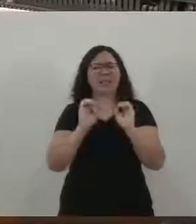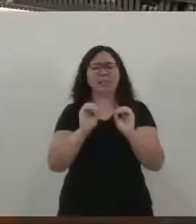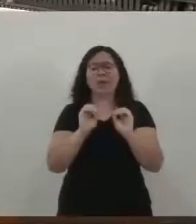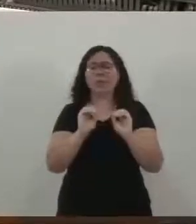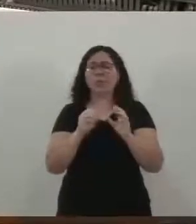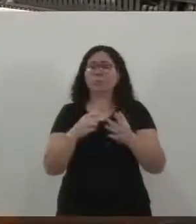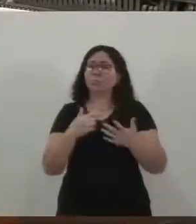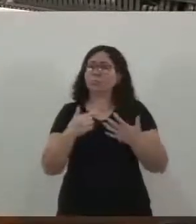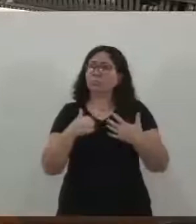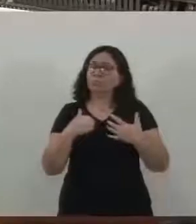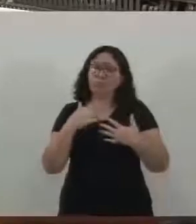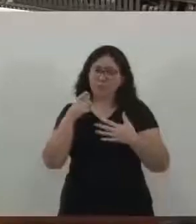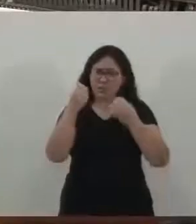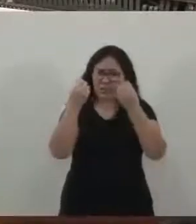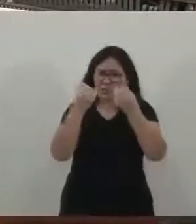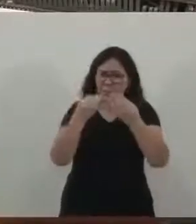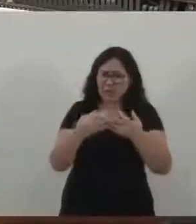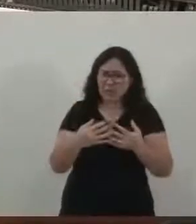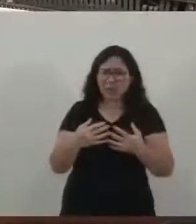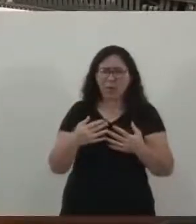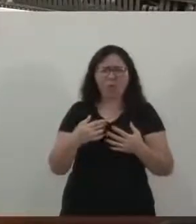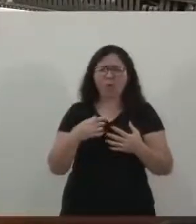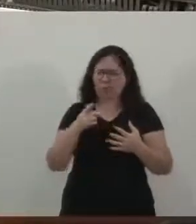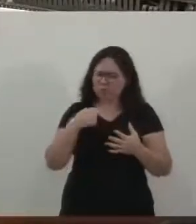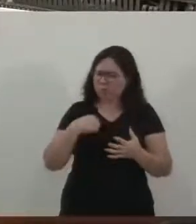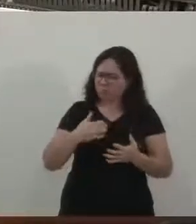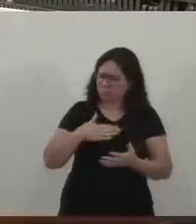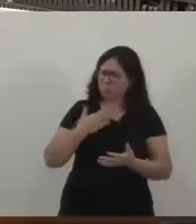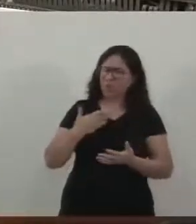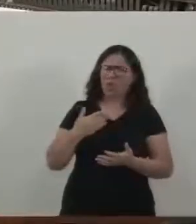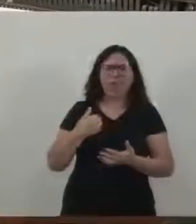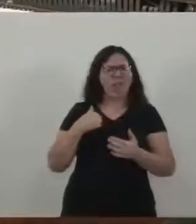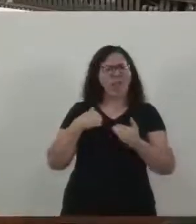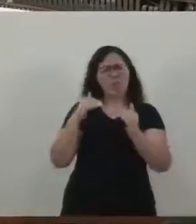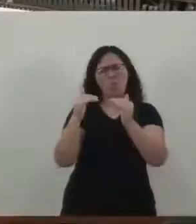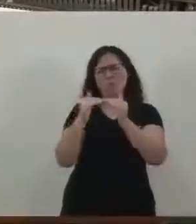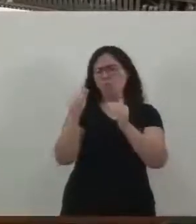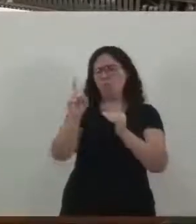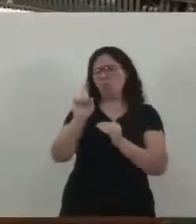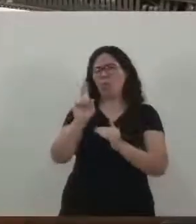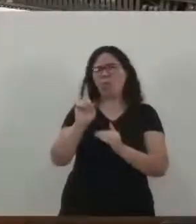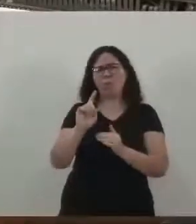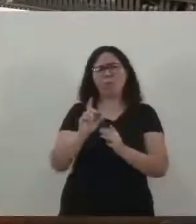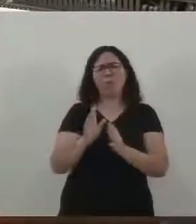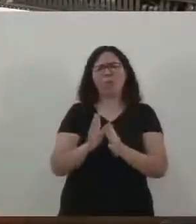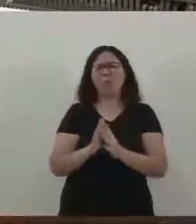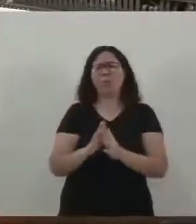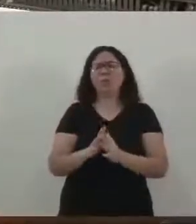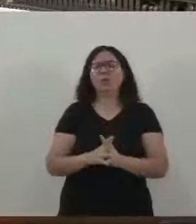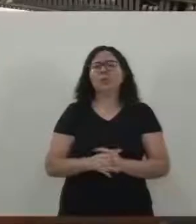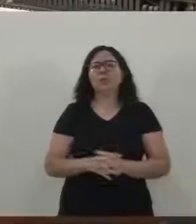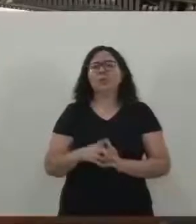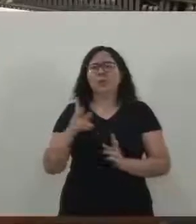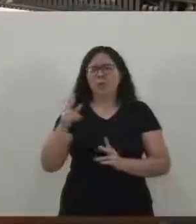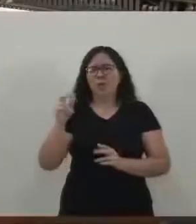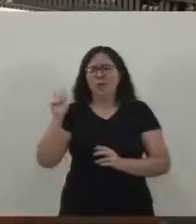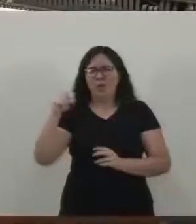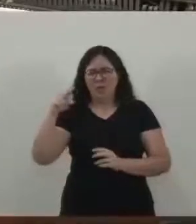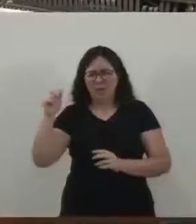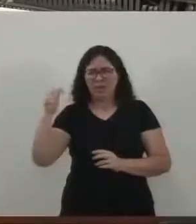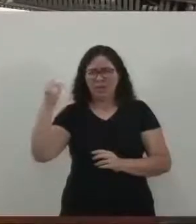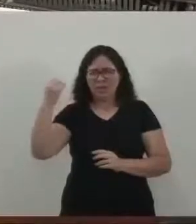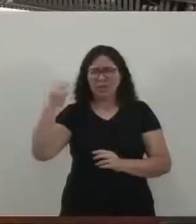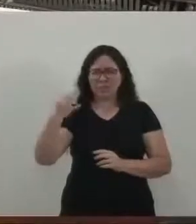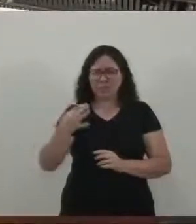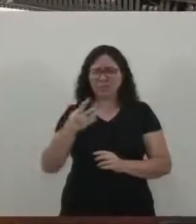não sei... eu não concordo com qualquer situação, porque eu estou cansado, como a Ana até disse, né?